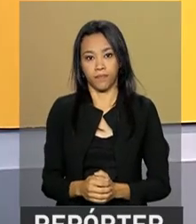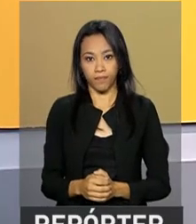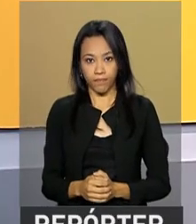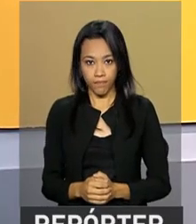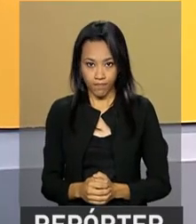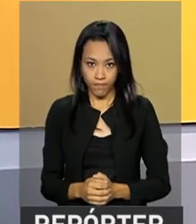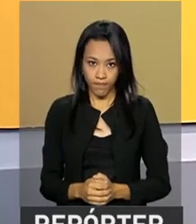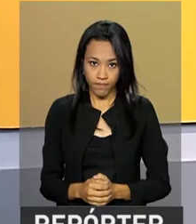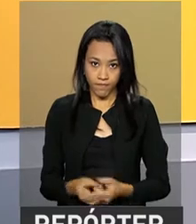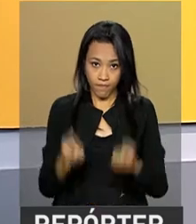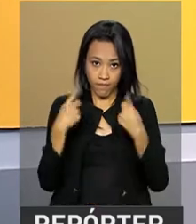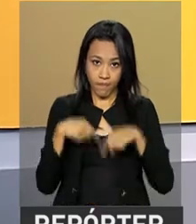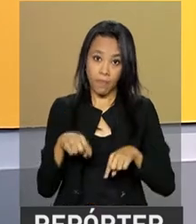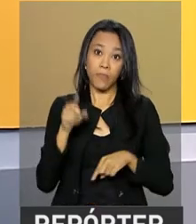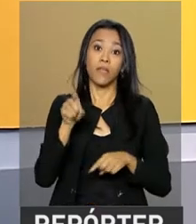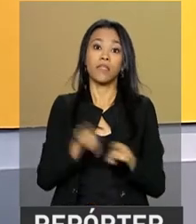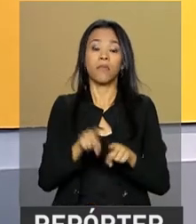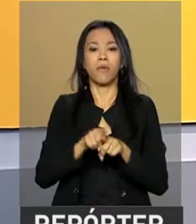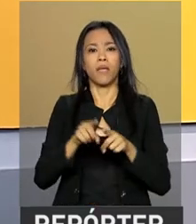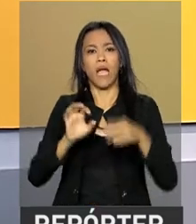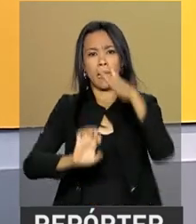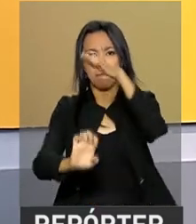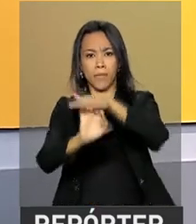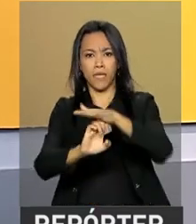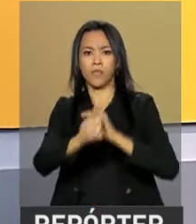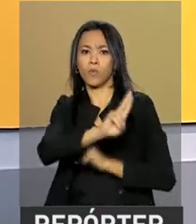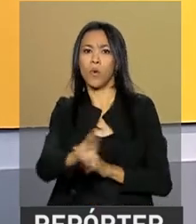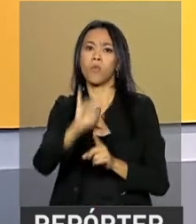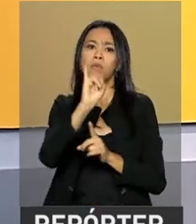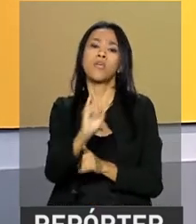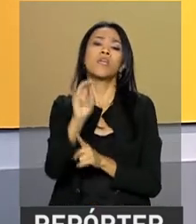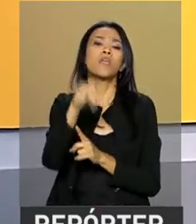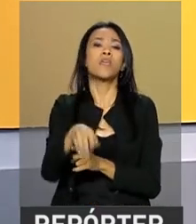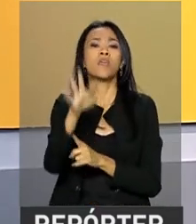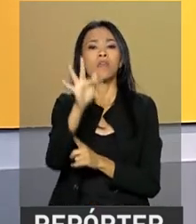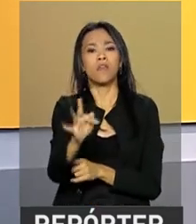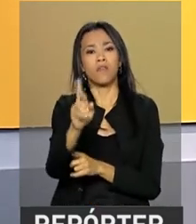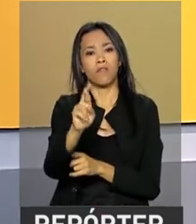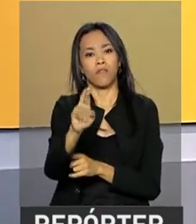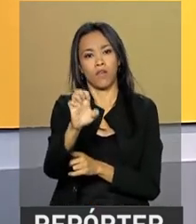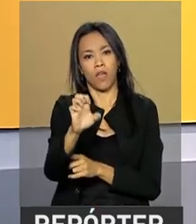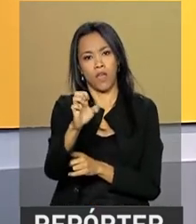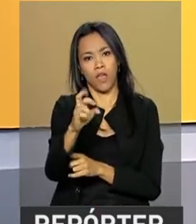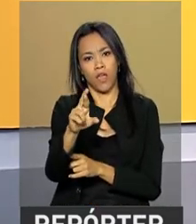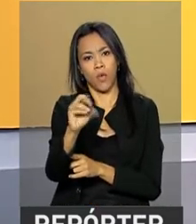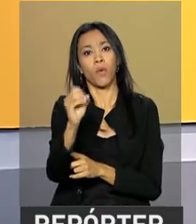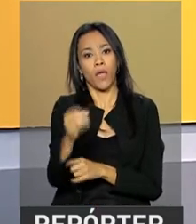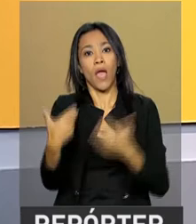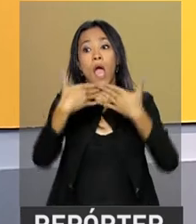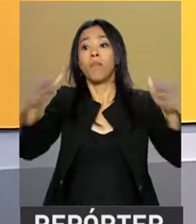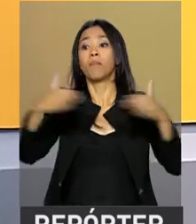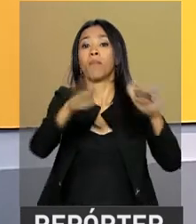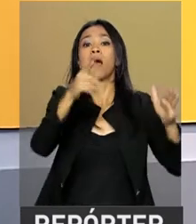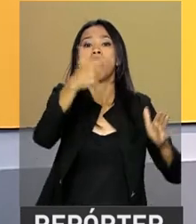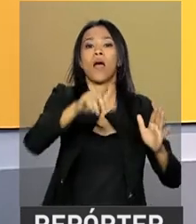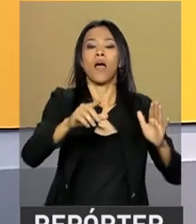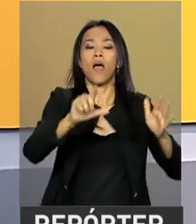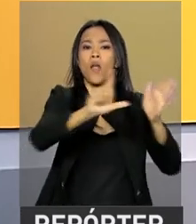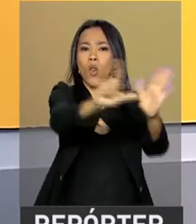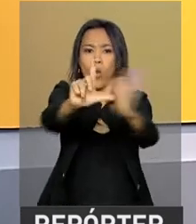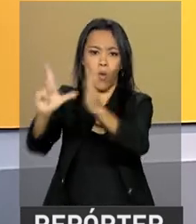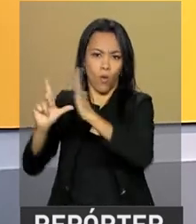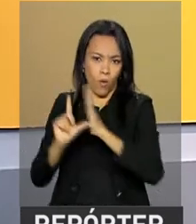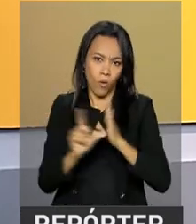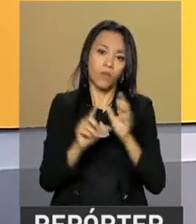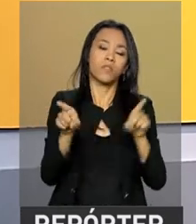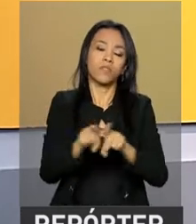ea infraero que é ampliar o número de lojas dos aeroportos e melhorar a qualidade e variedade dos produtos